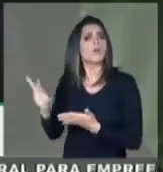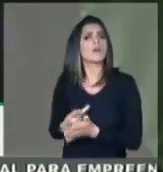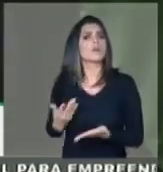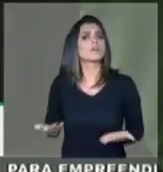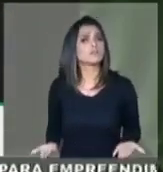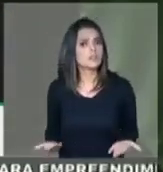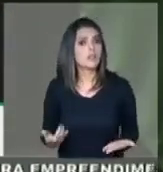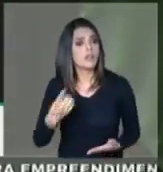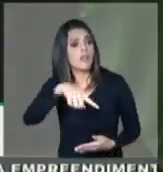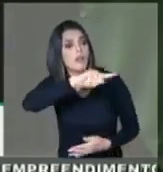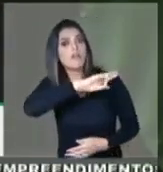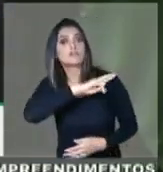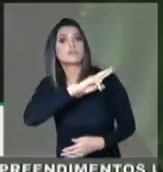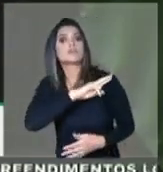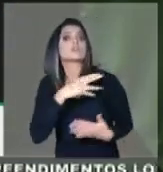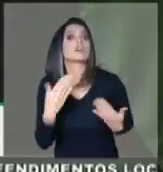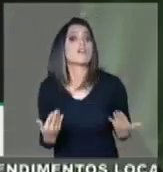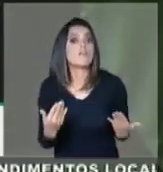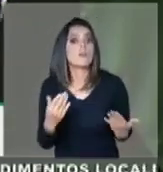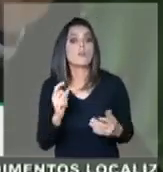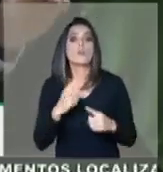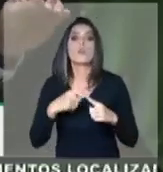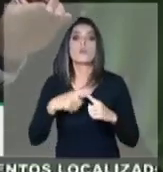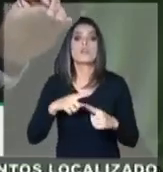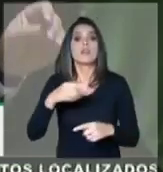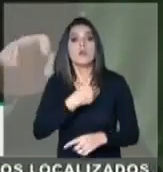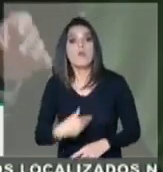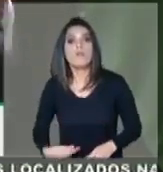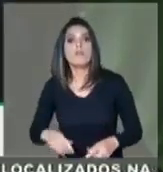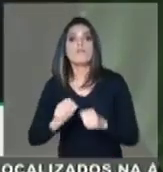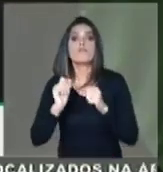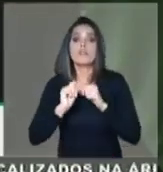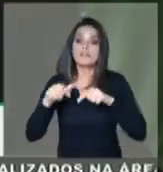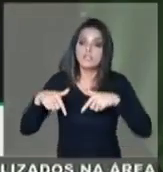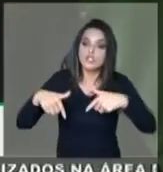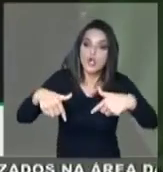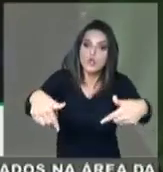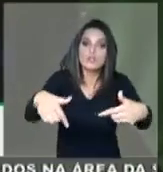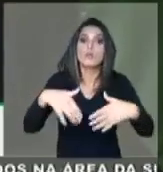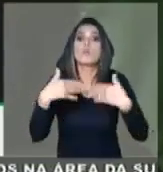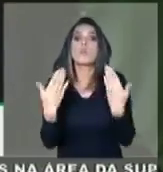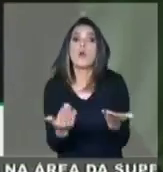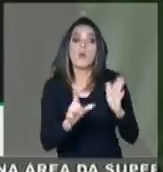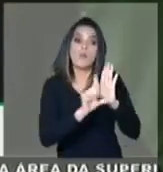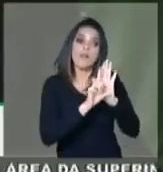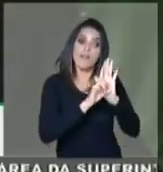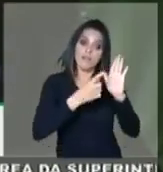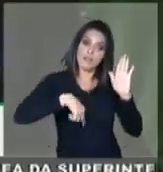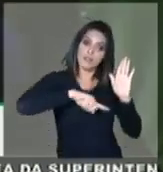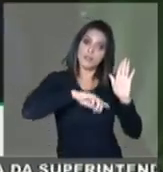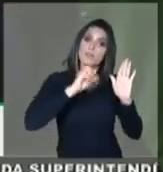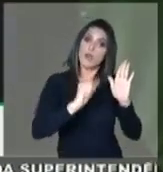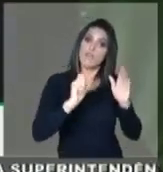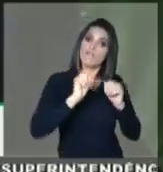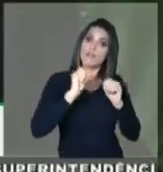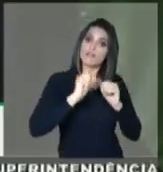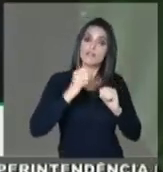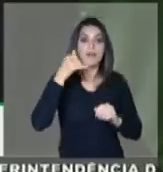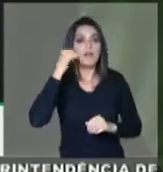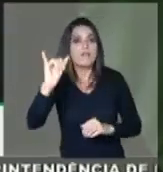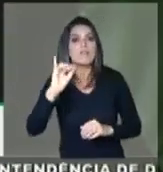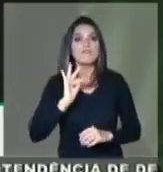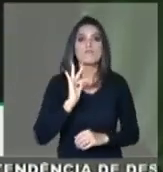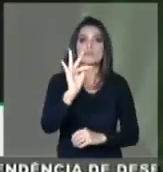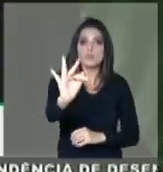causas, os responsáveis, quais foram as medidas adotadas, que medidas legislativas nós podemos adotar para prevenir